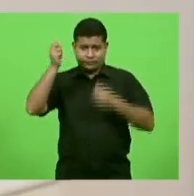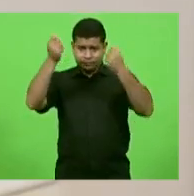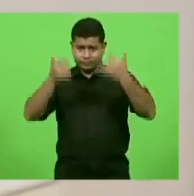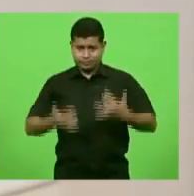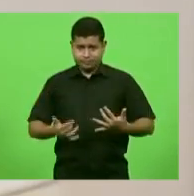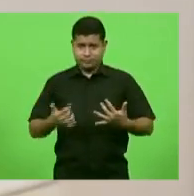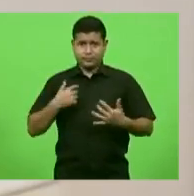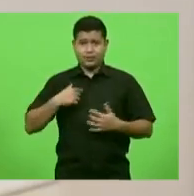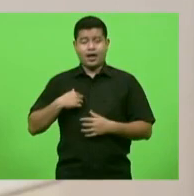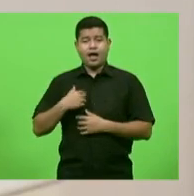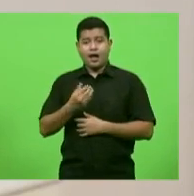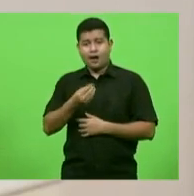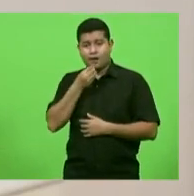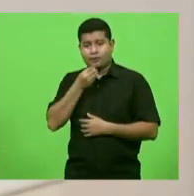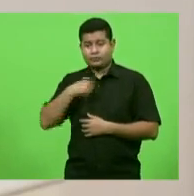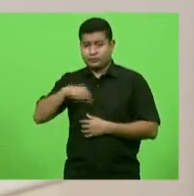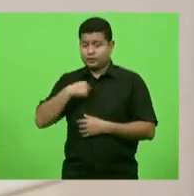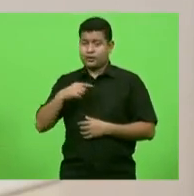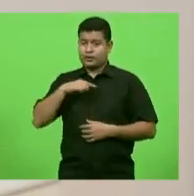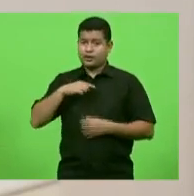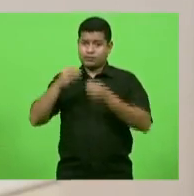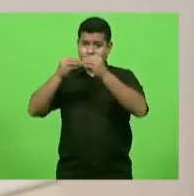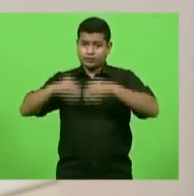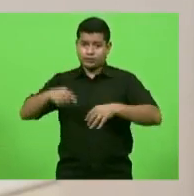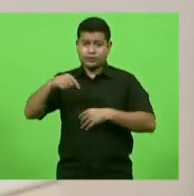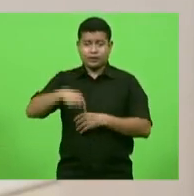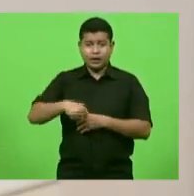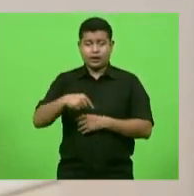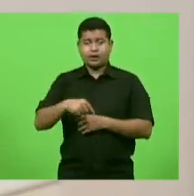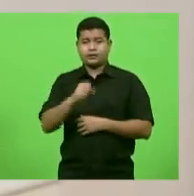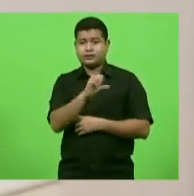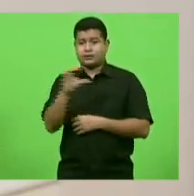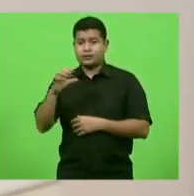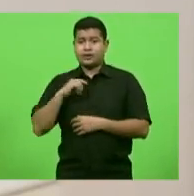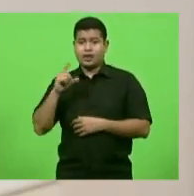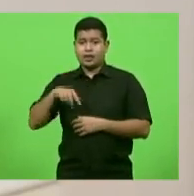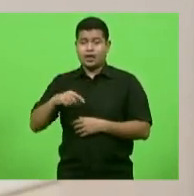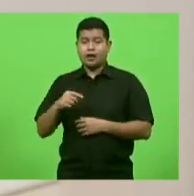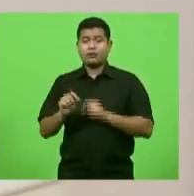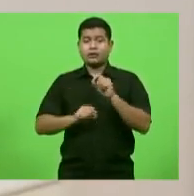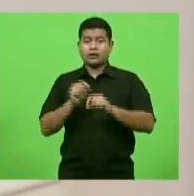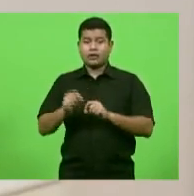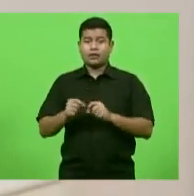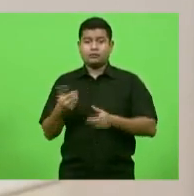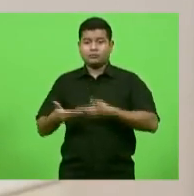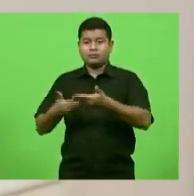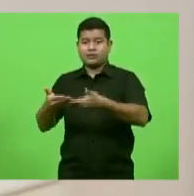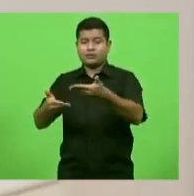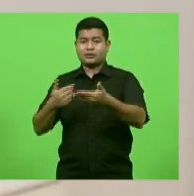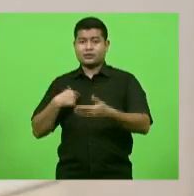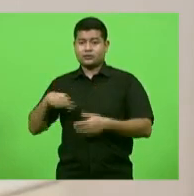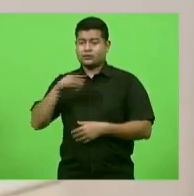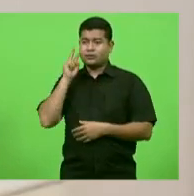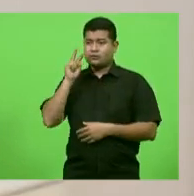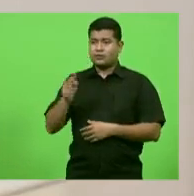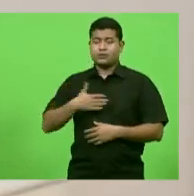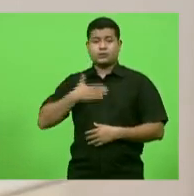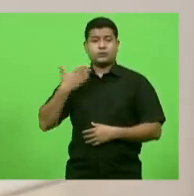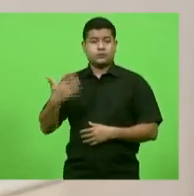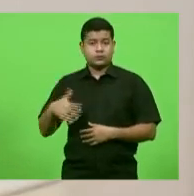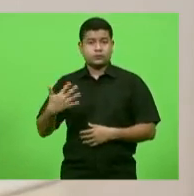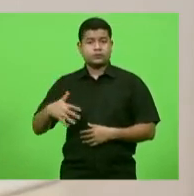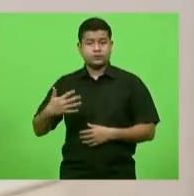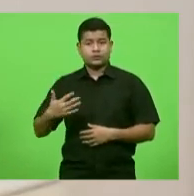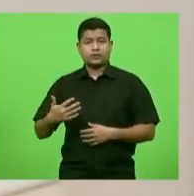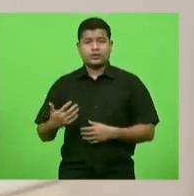seremos impactados dentro do estado. Mas é um volume e um processo de mercado que realmente tem nos assustado bastante,